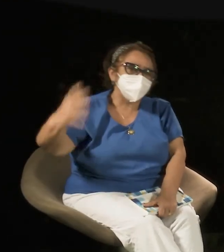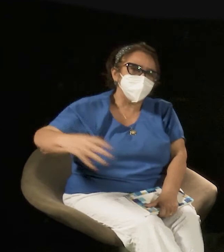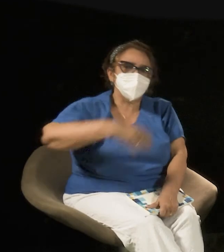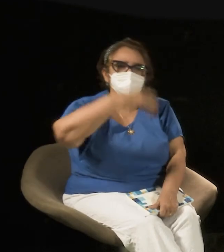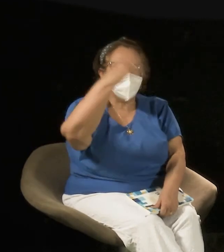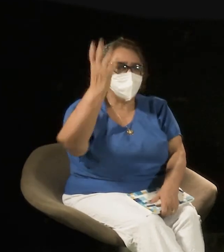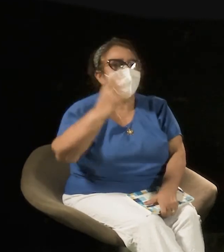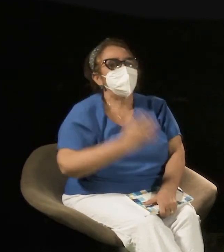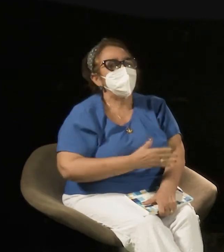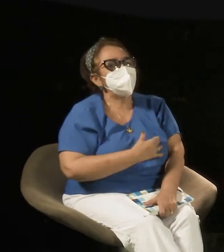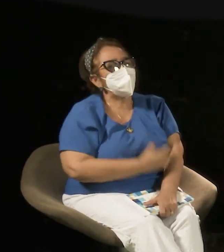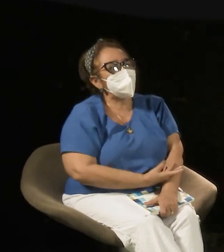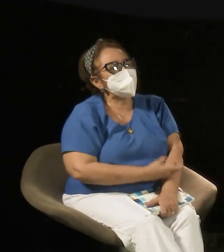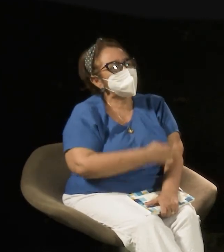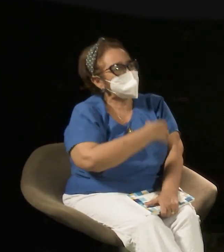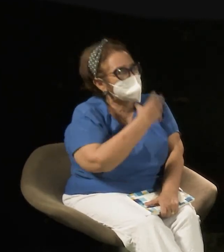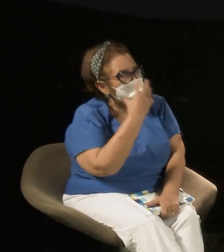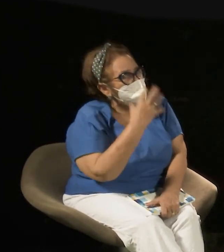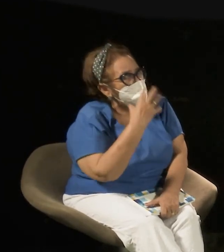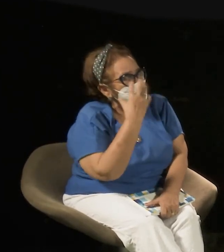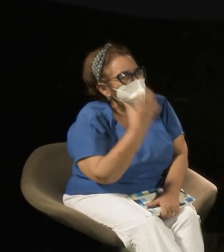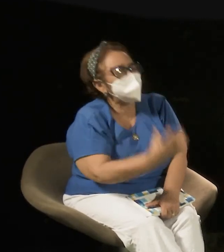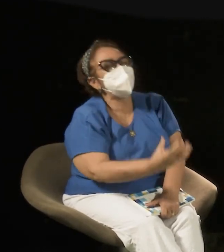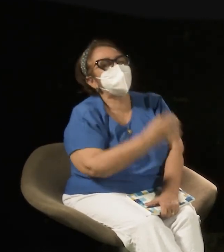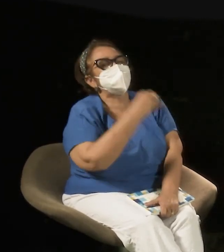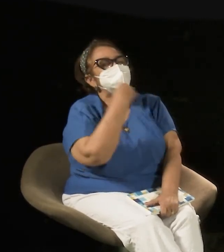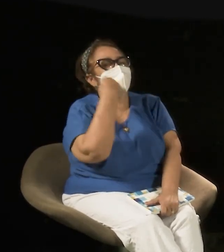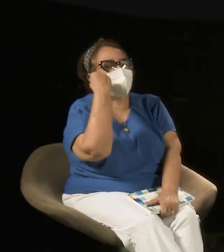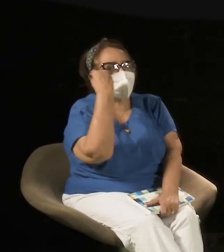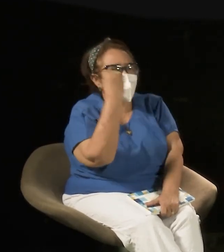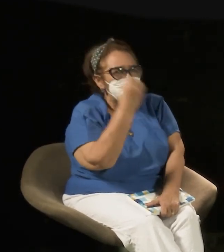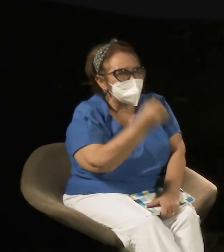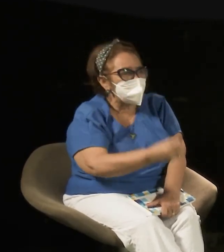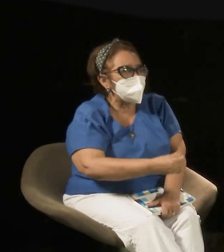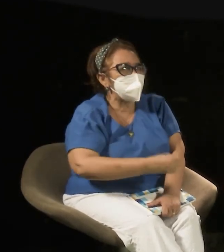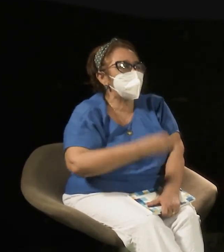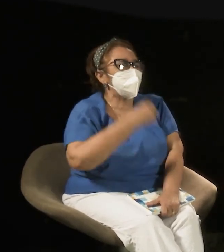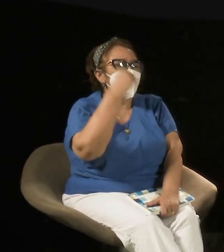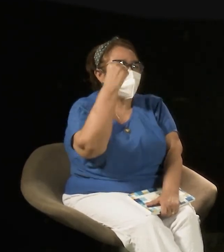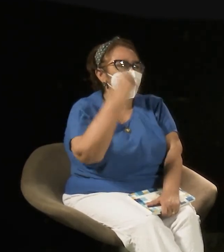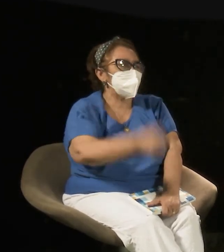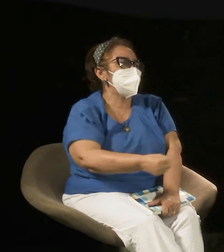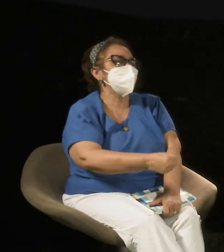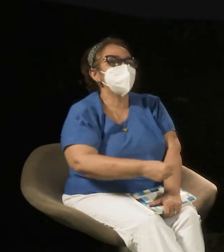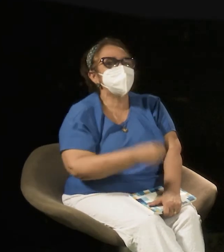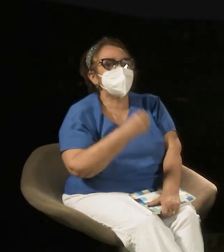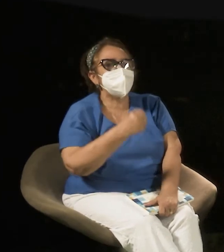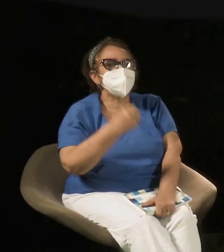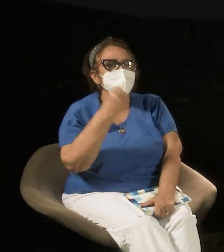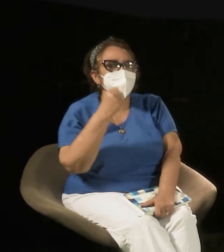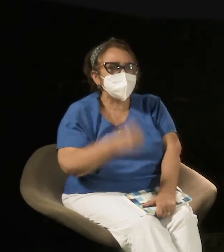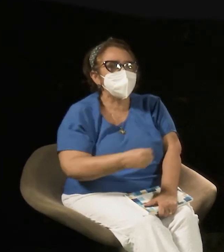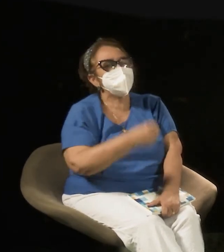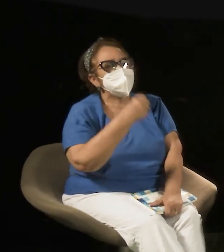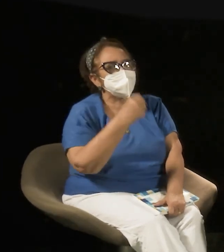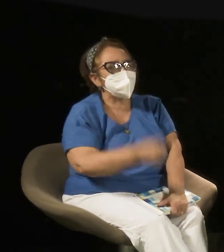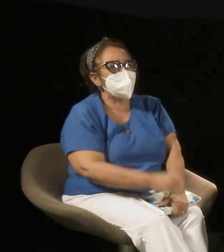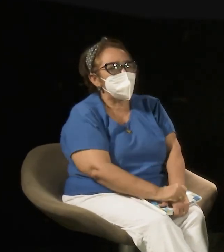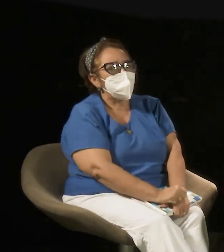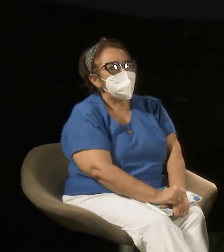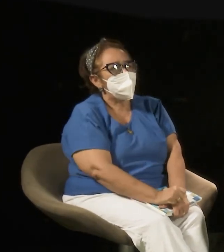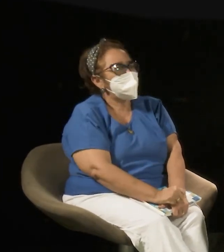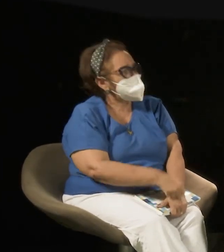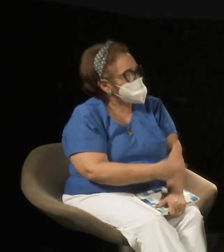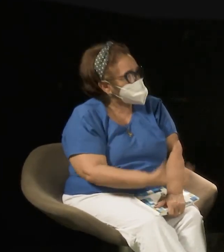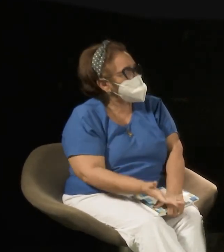enquanto diretora? Então eu acho assim que é participação, acolhimento e compromisso ético, político e